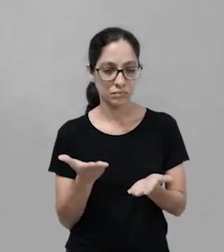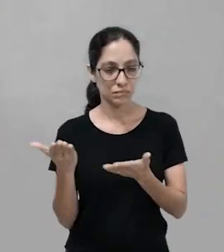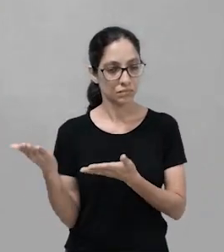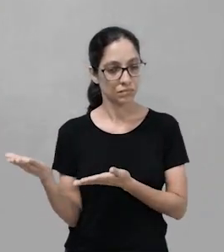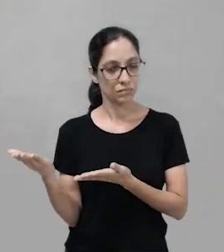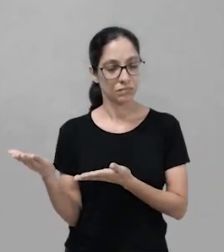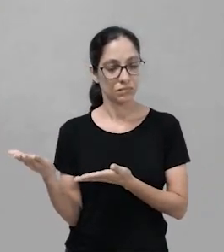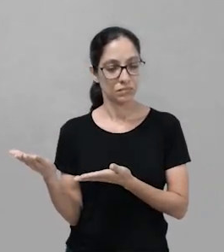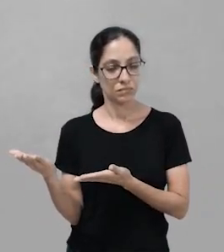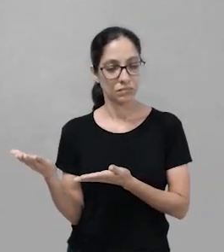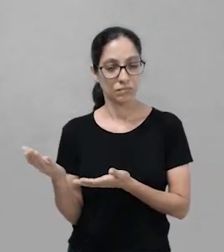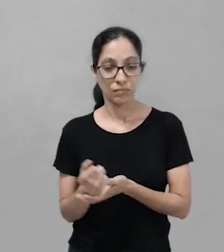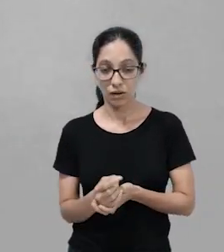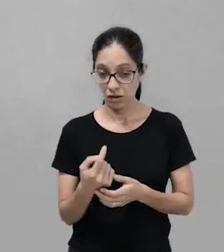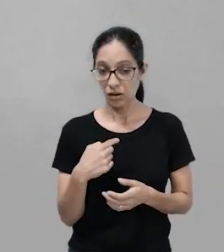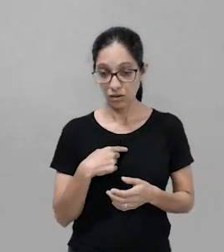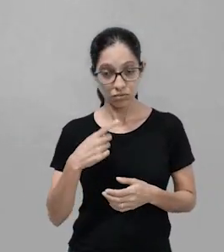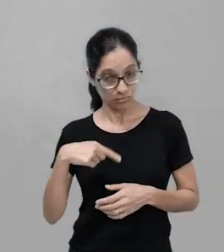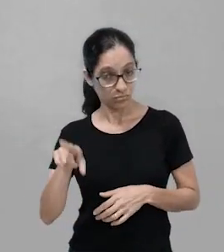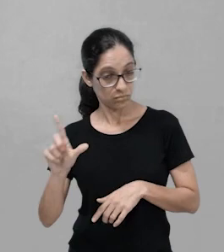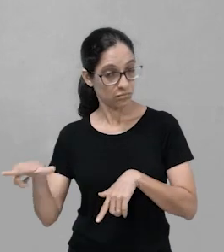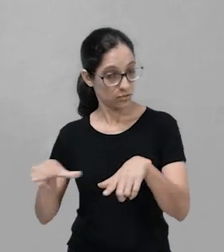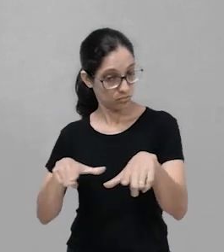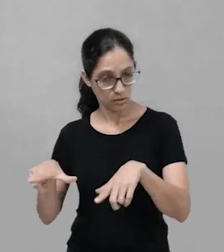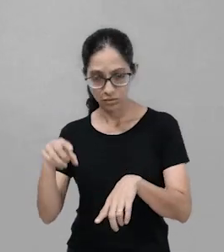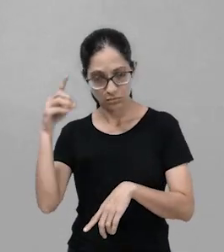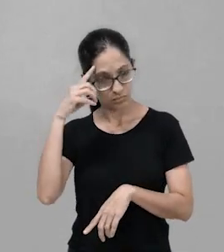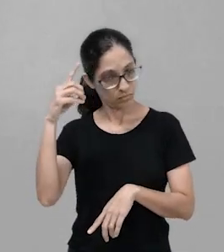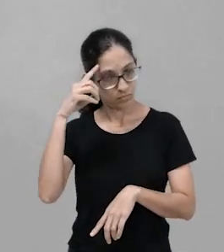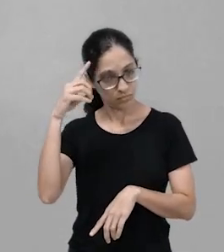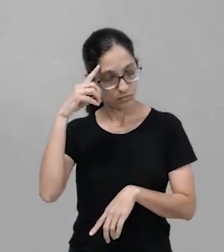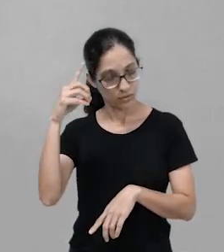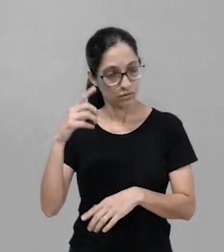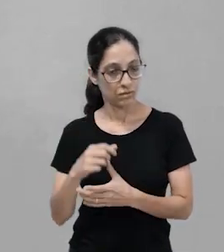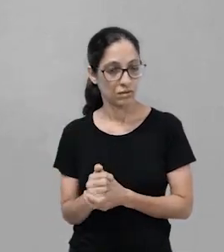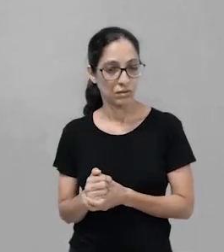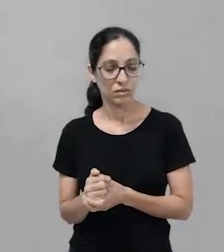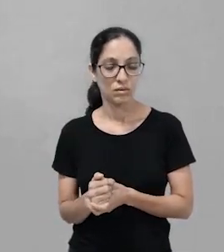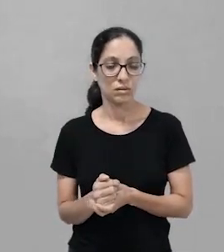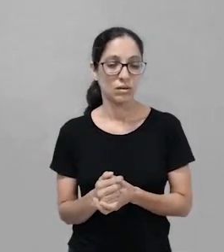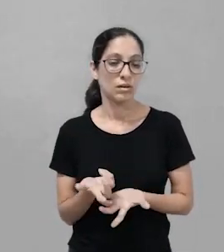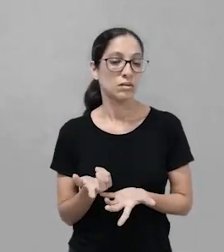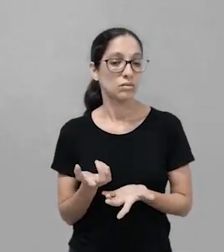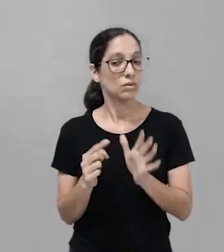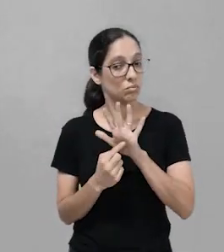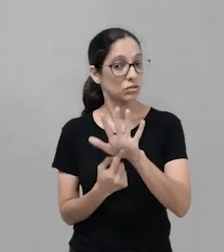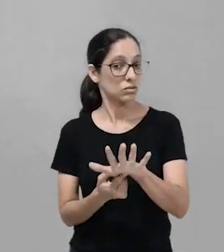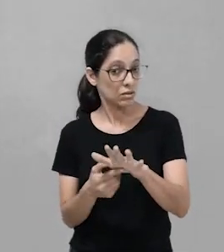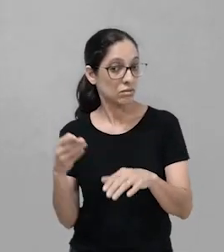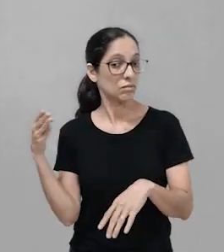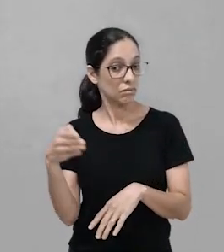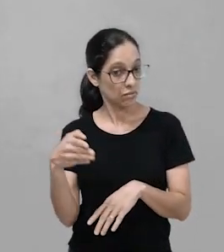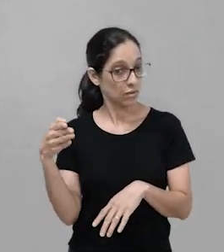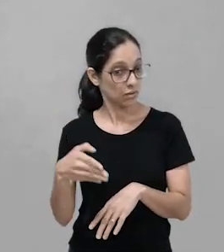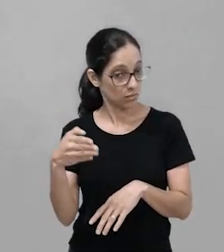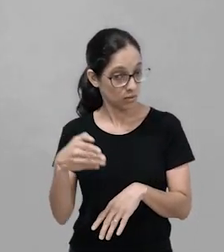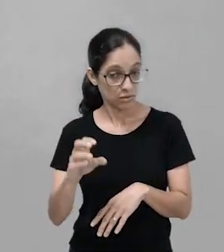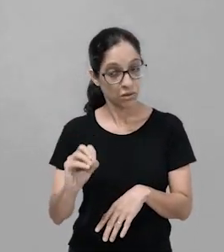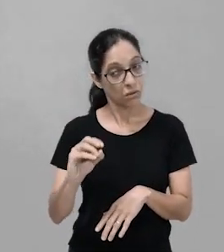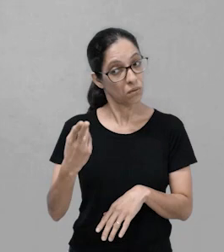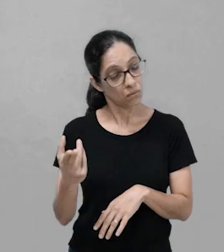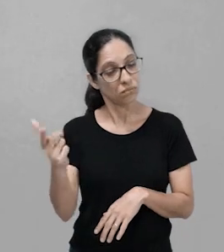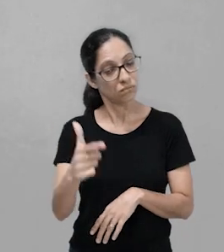work every day. Eu vou para o trabalho todo dia, né? Eu vou diariamente. Então, está indicando a frequência ou